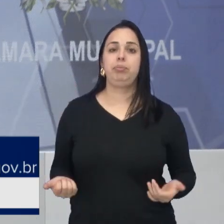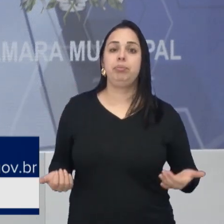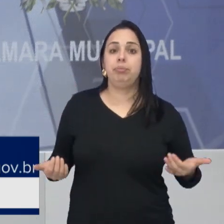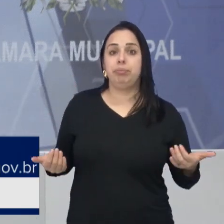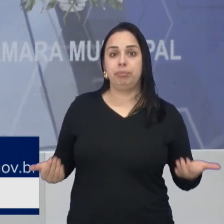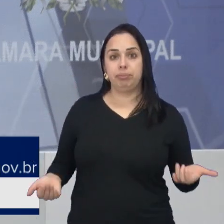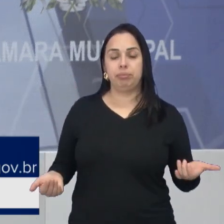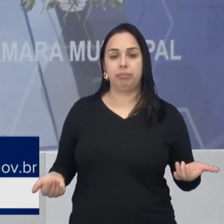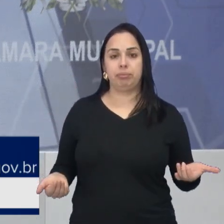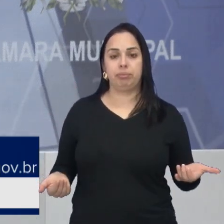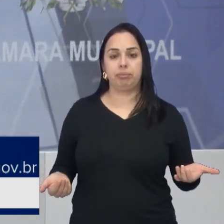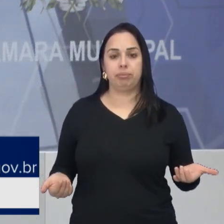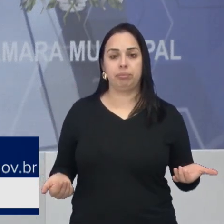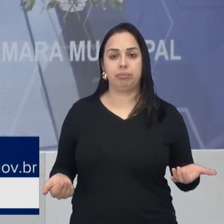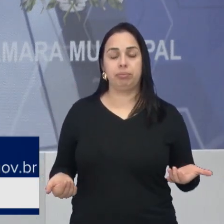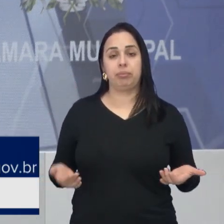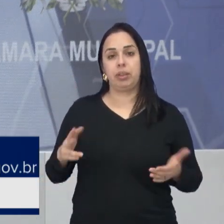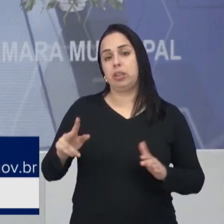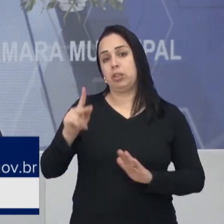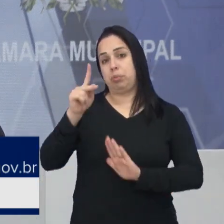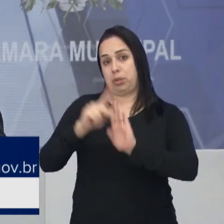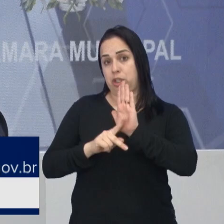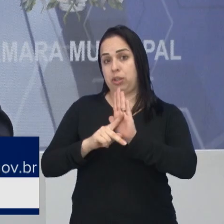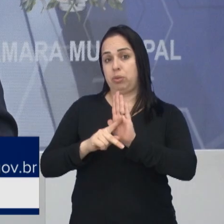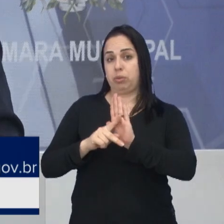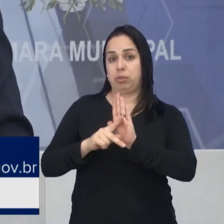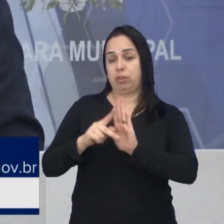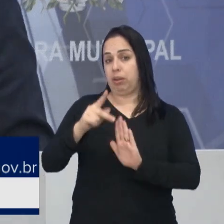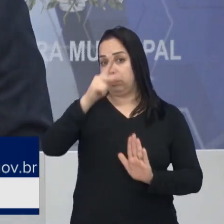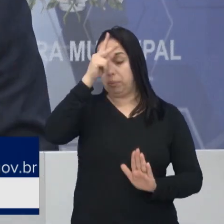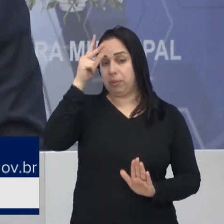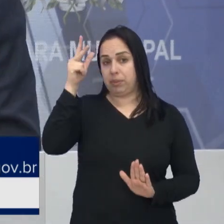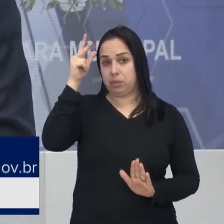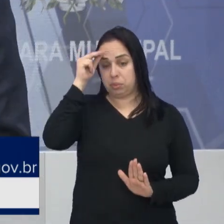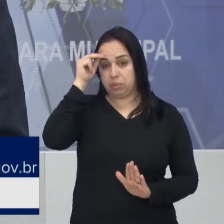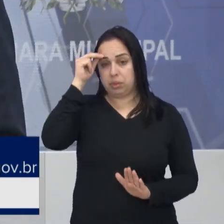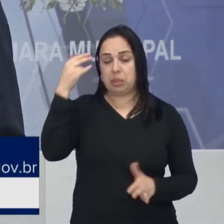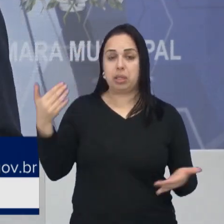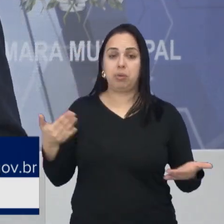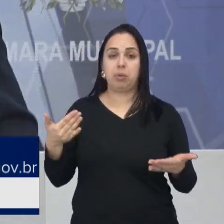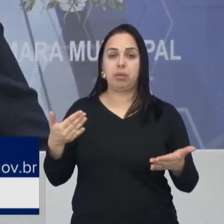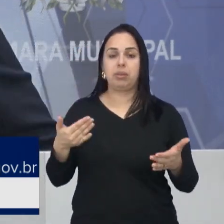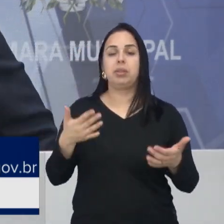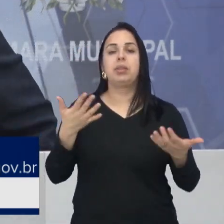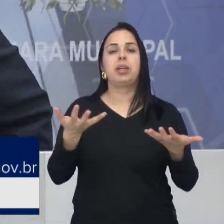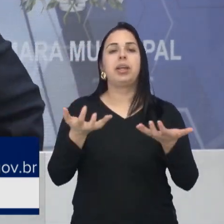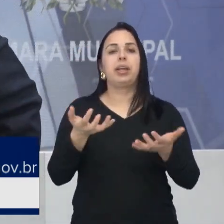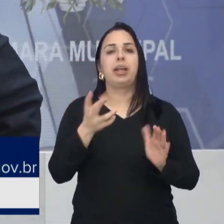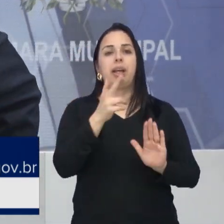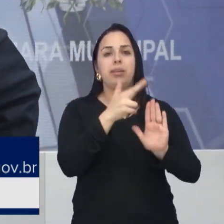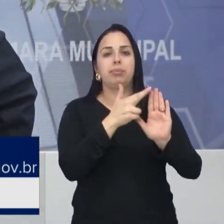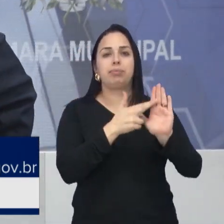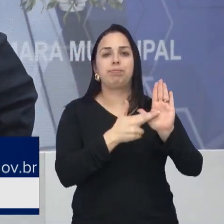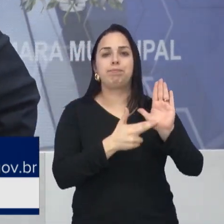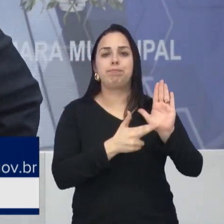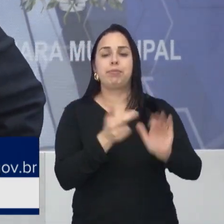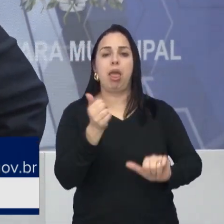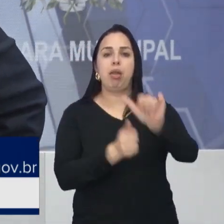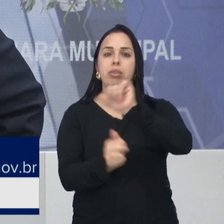Bom, em discussão o projeto do Poder Executivo, né, que altera aí o regramento da carreira